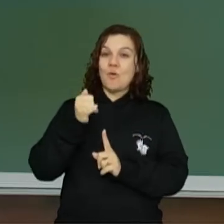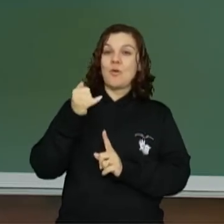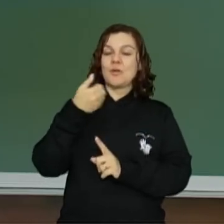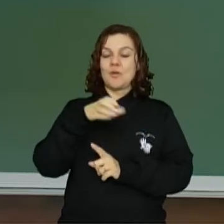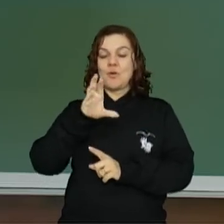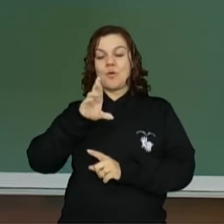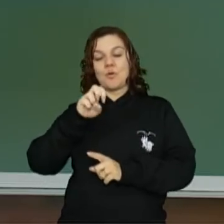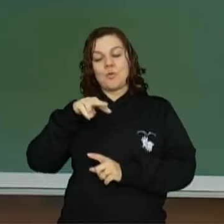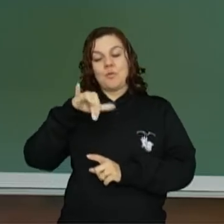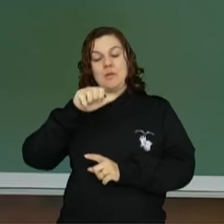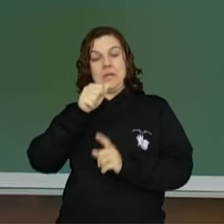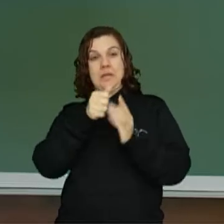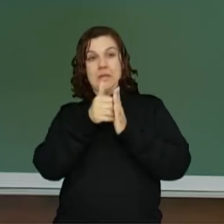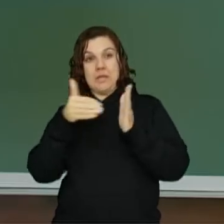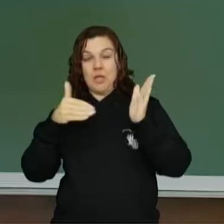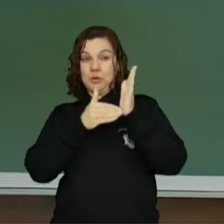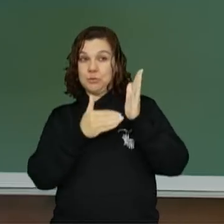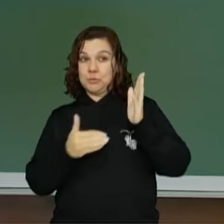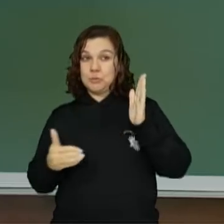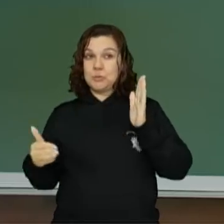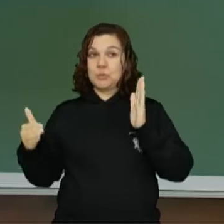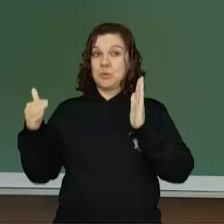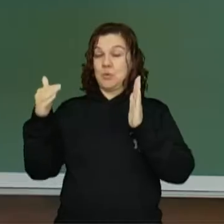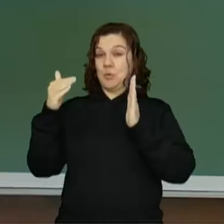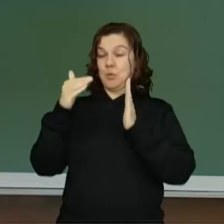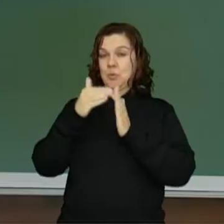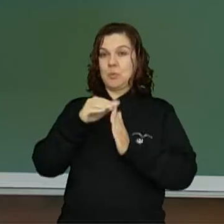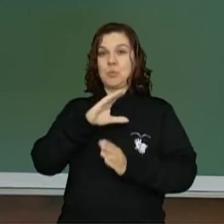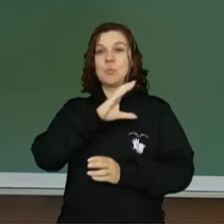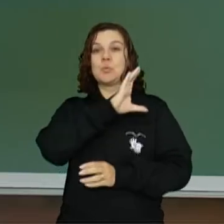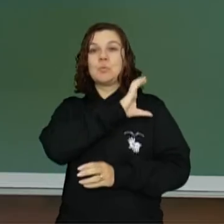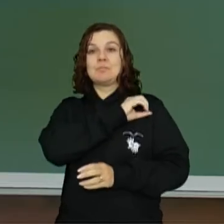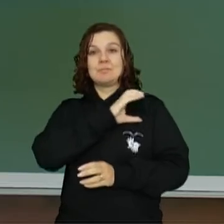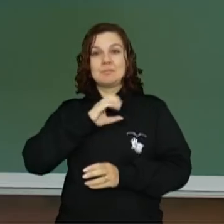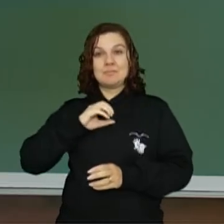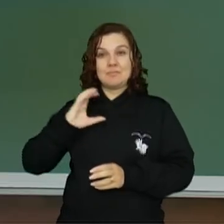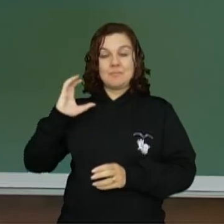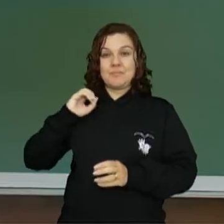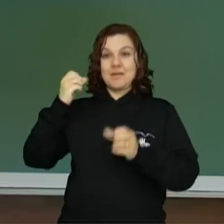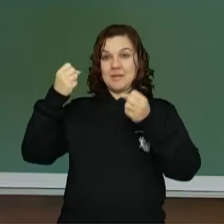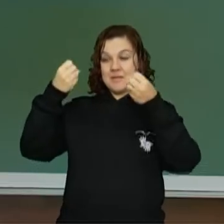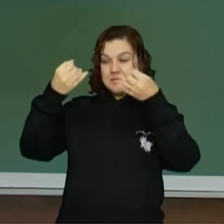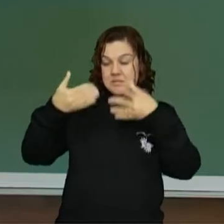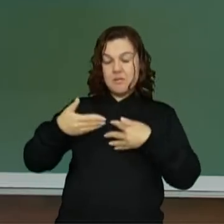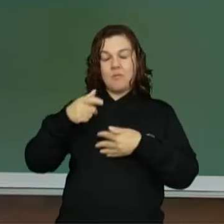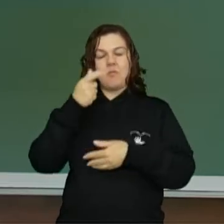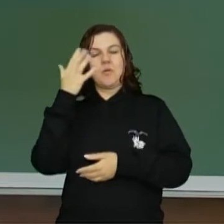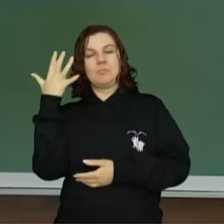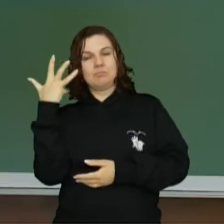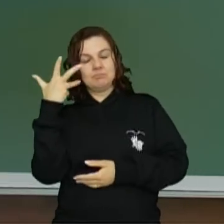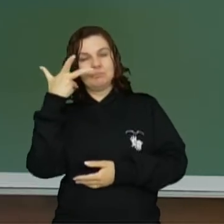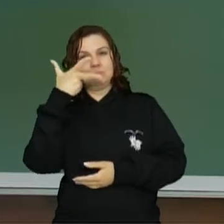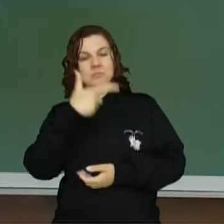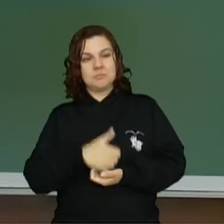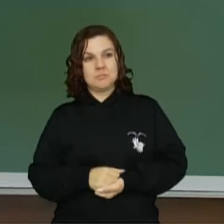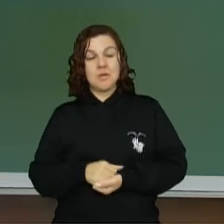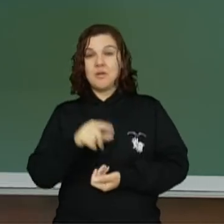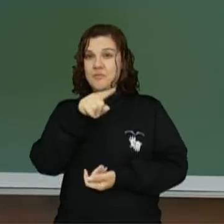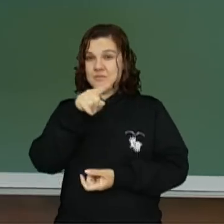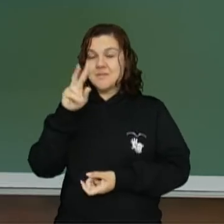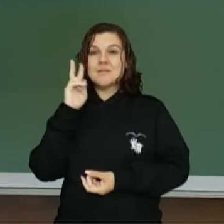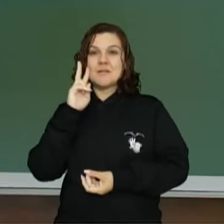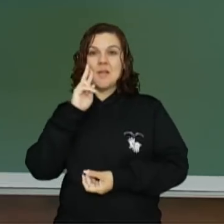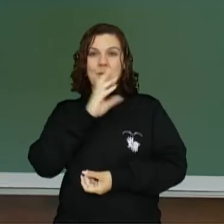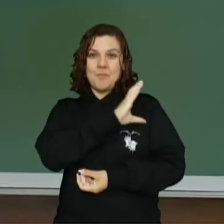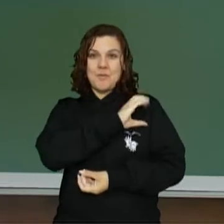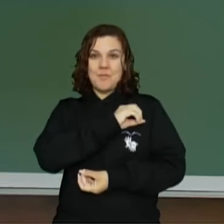contos, crônicas, tudo que Clarice Lispector escreveu foi brilhante. Lembra de Clarice